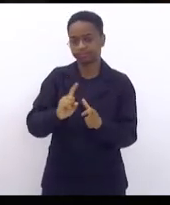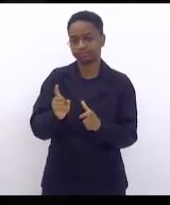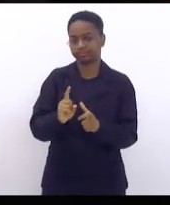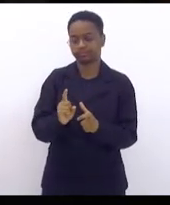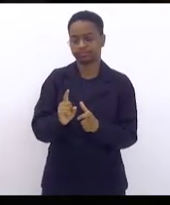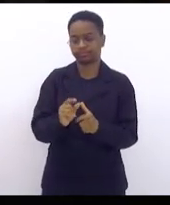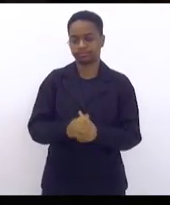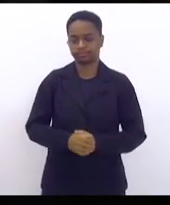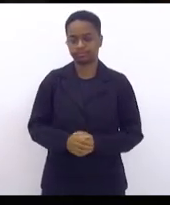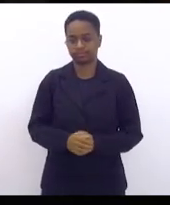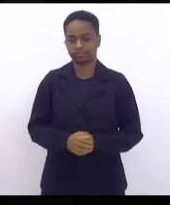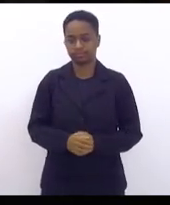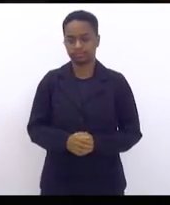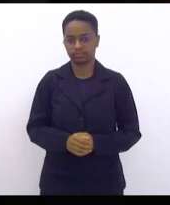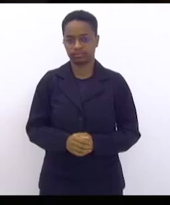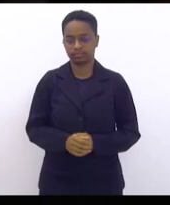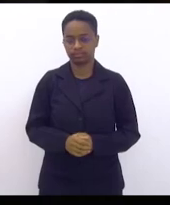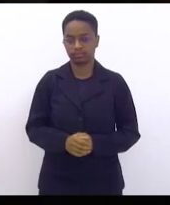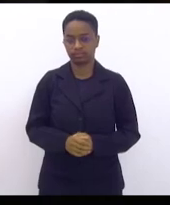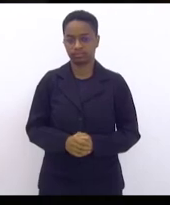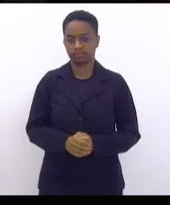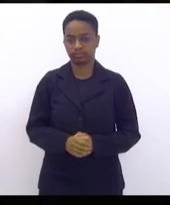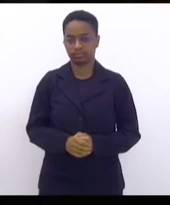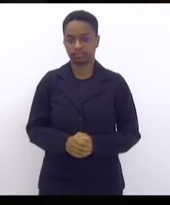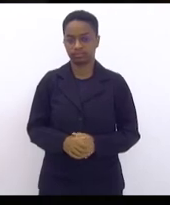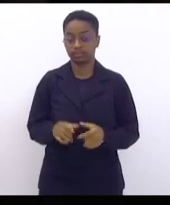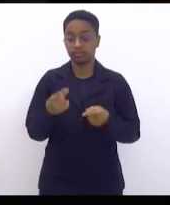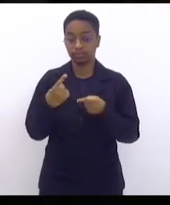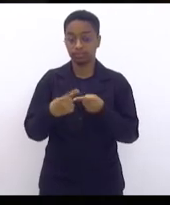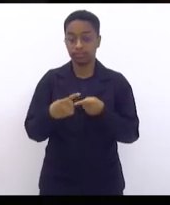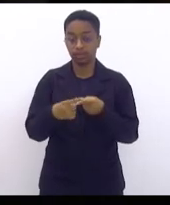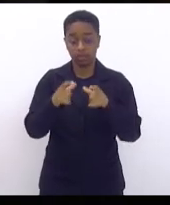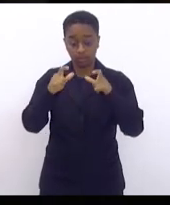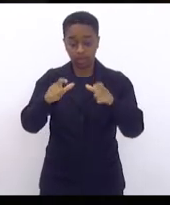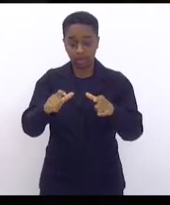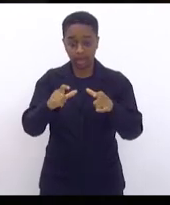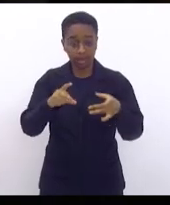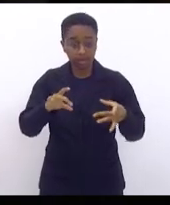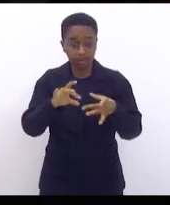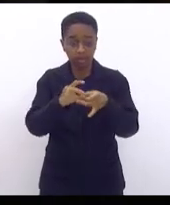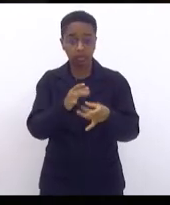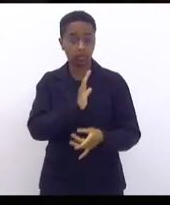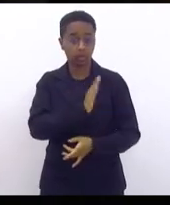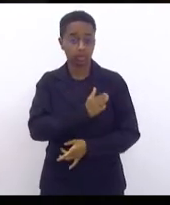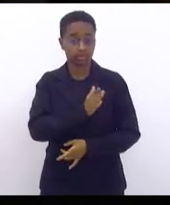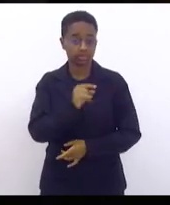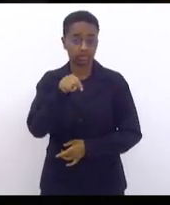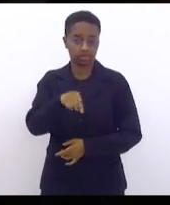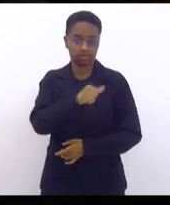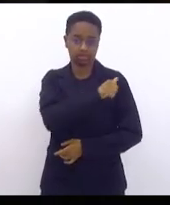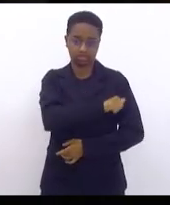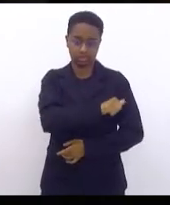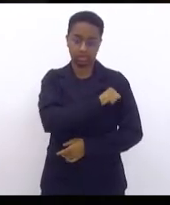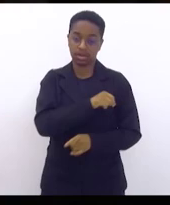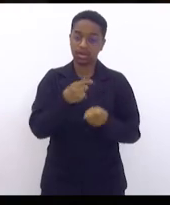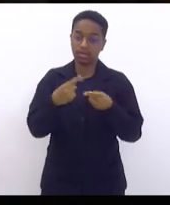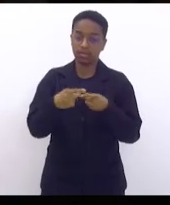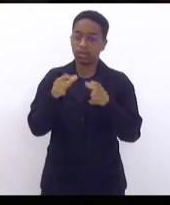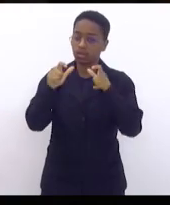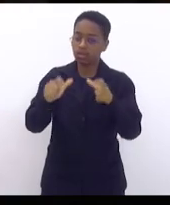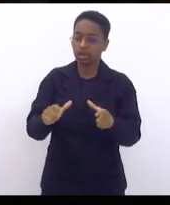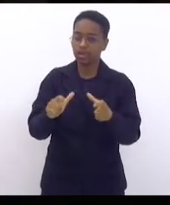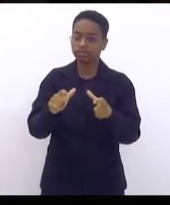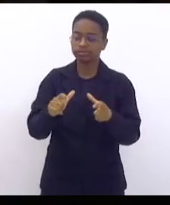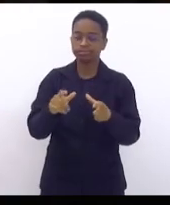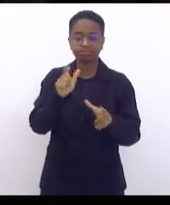Tradições Nordestinas. É um ponto que mora no coração do Rio de Janeiro. É um ponto que todo mundo